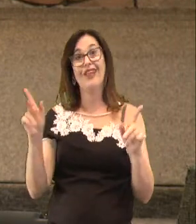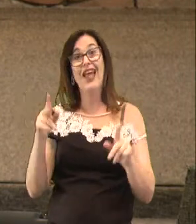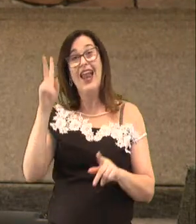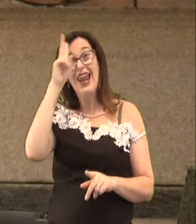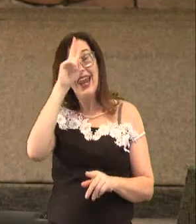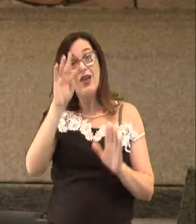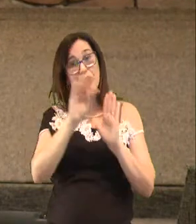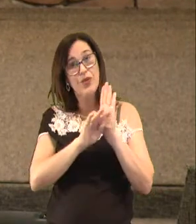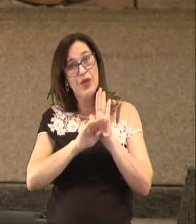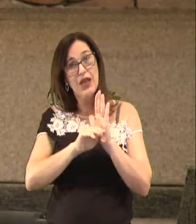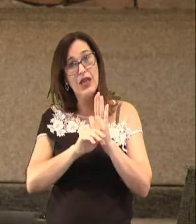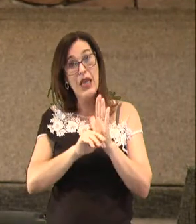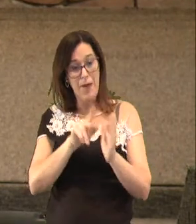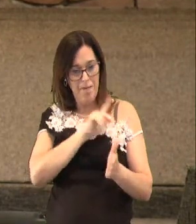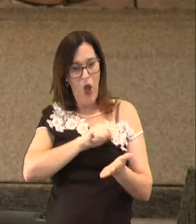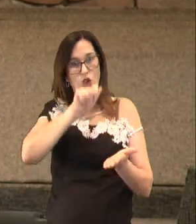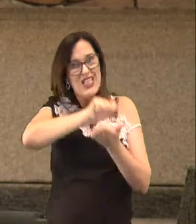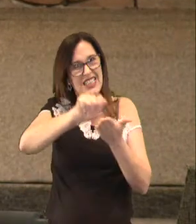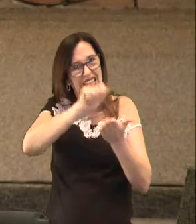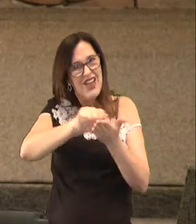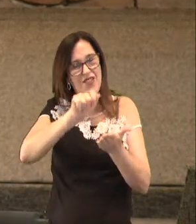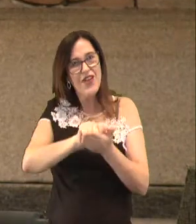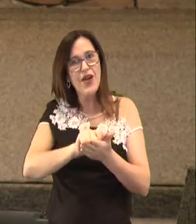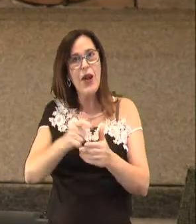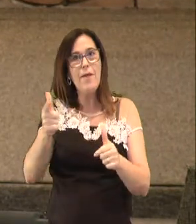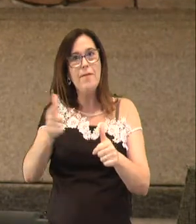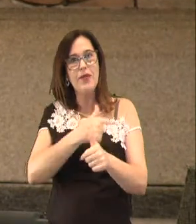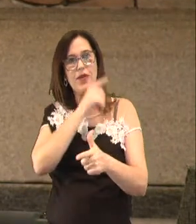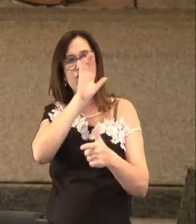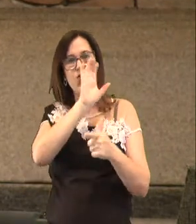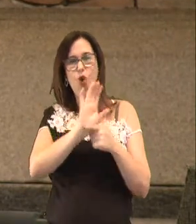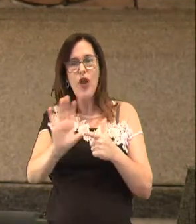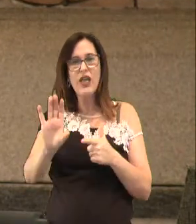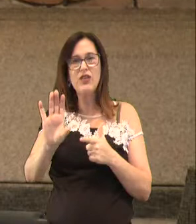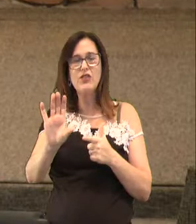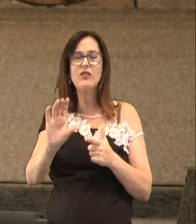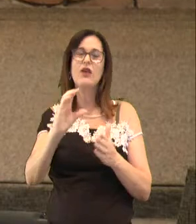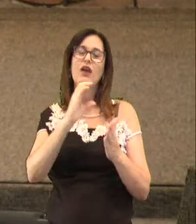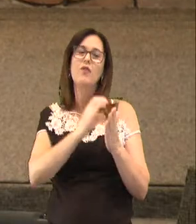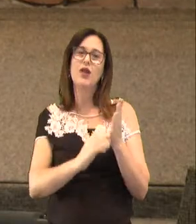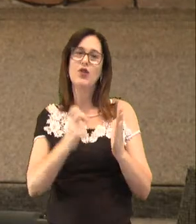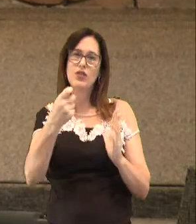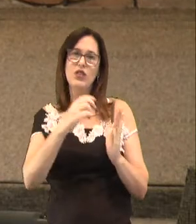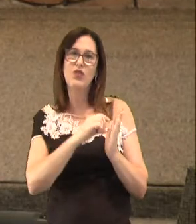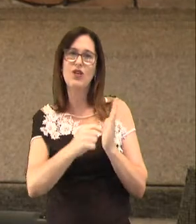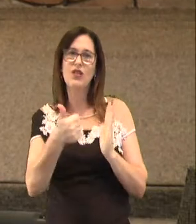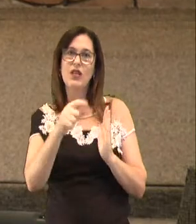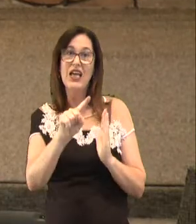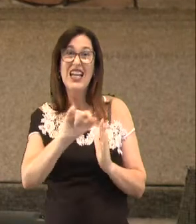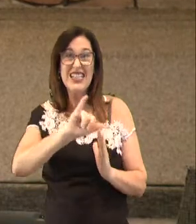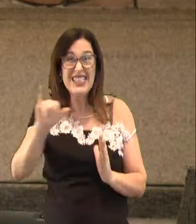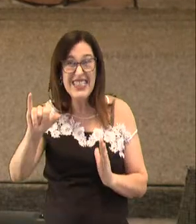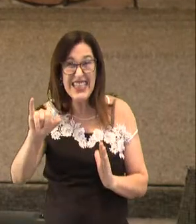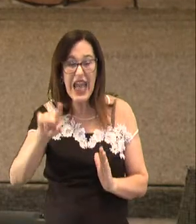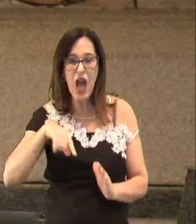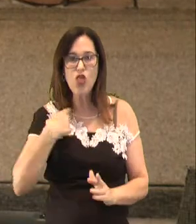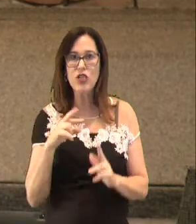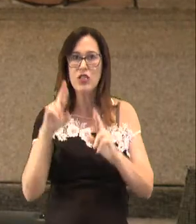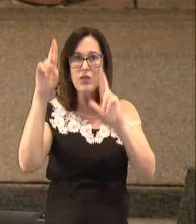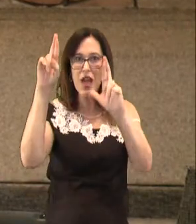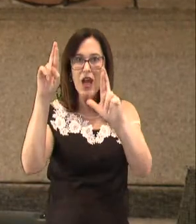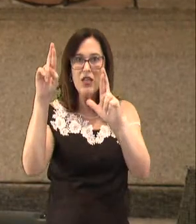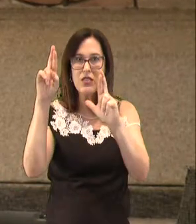temos escrito pelo apóstolo Paulo, 1 Coríntios capítulo 15, verso 19, nos diz que se a nossa esperança em